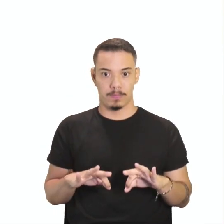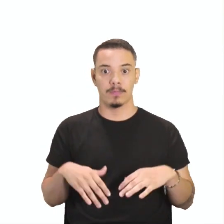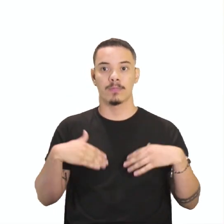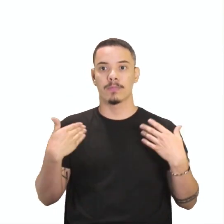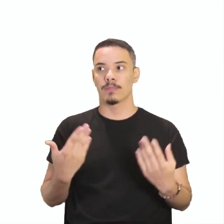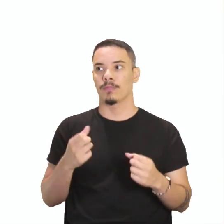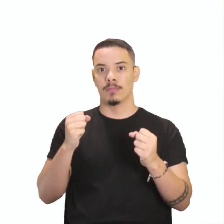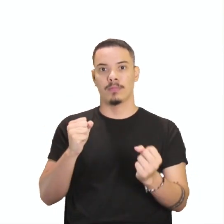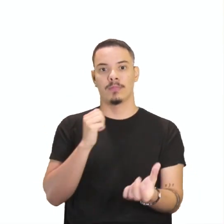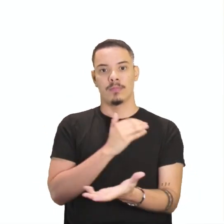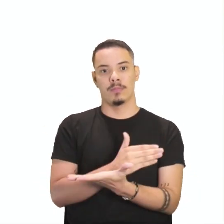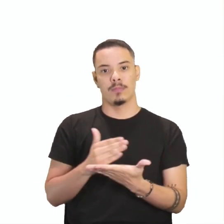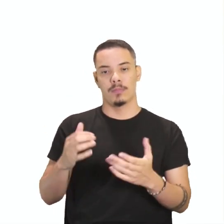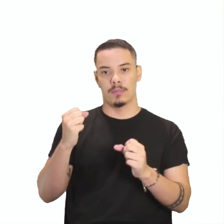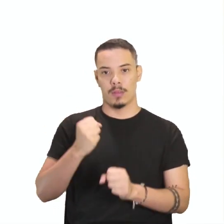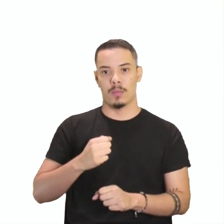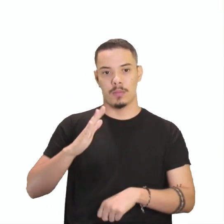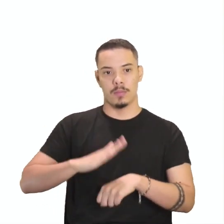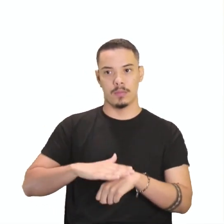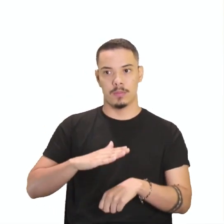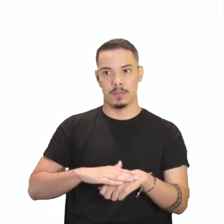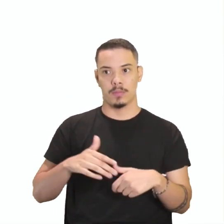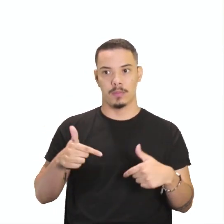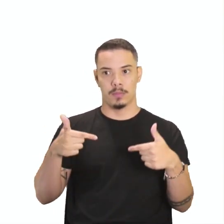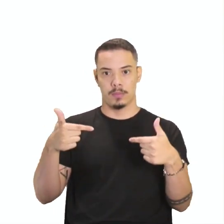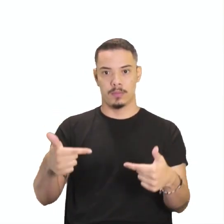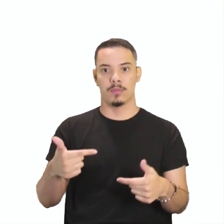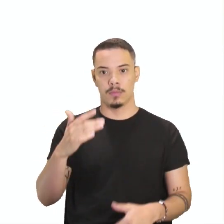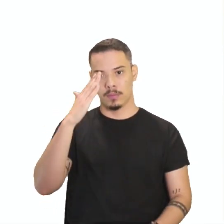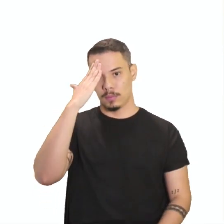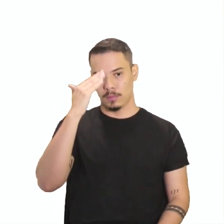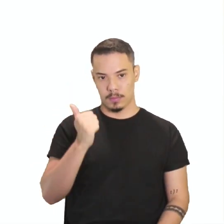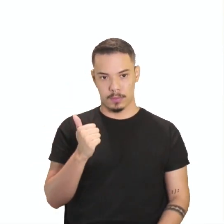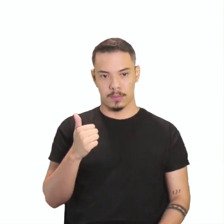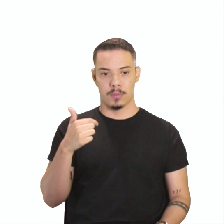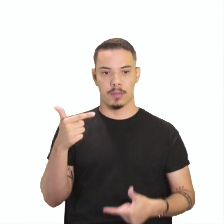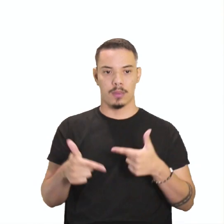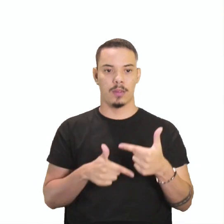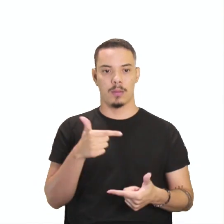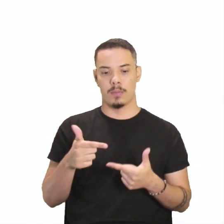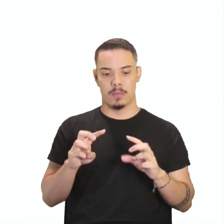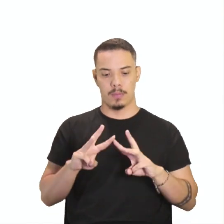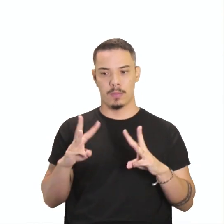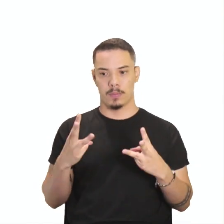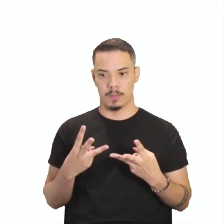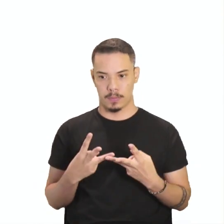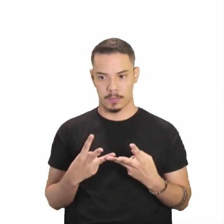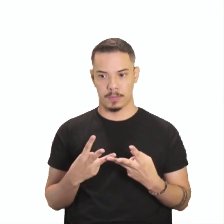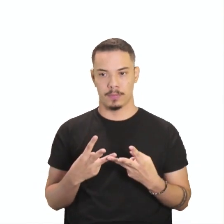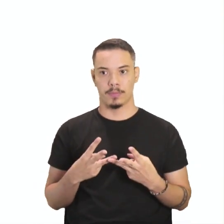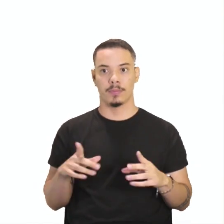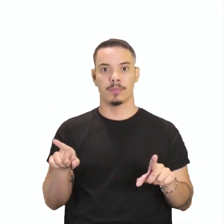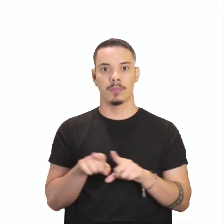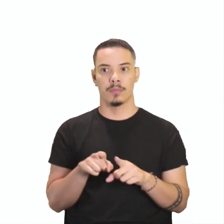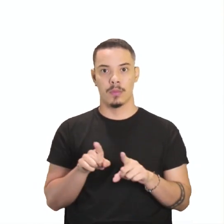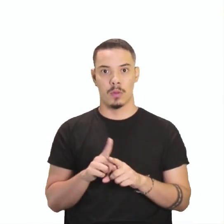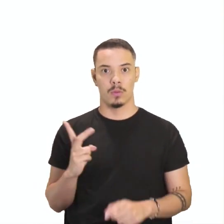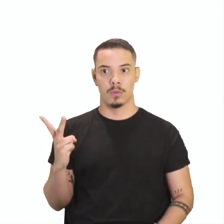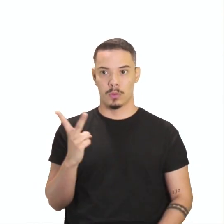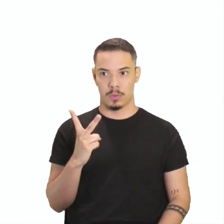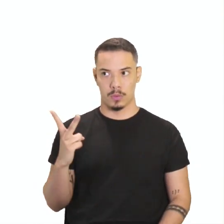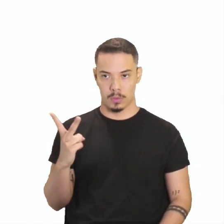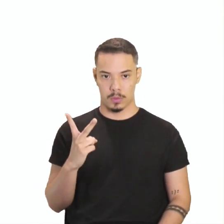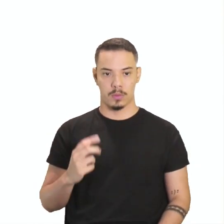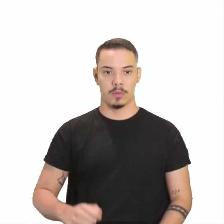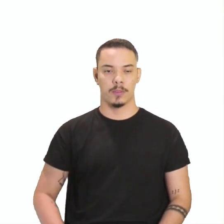gente pode começar aí pelo pilão manual, né? Tá ali, ó. Sabendo que trabalho é massa, aí é o trabalho vertical dos dois, né? Você